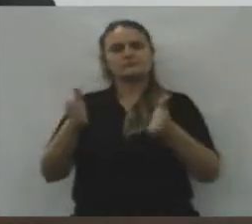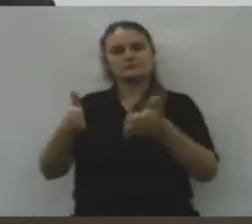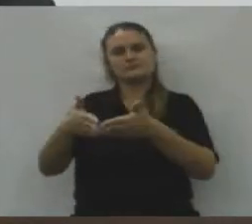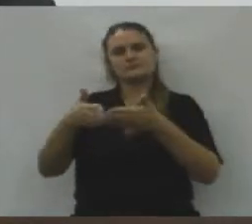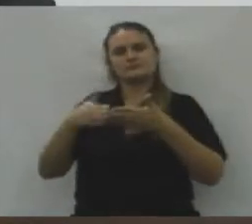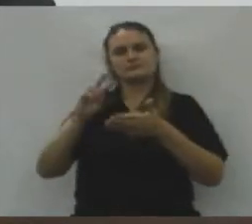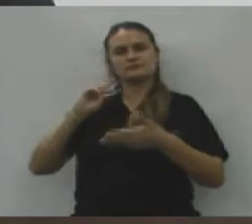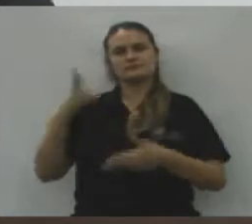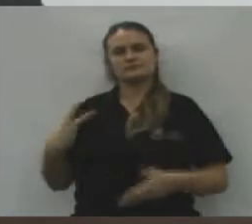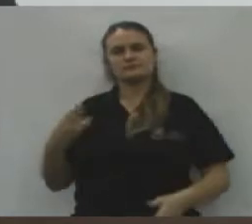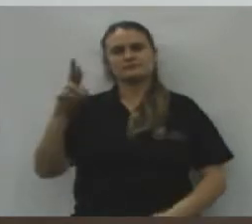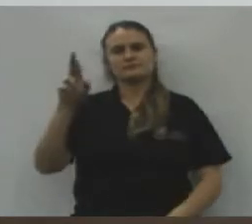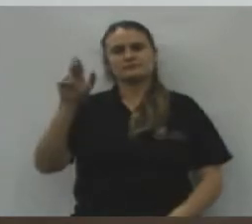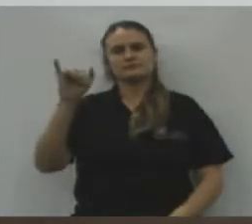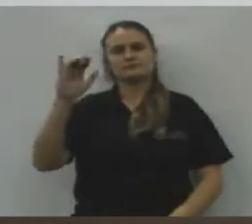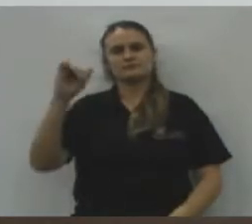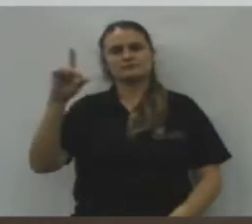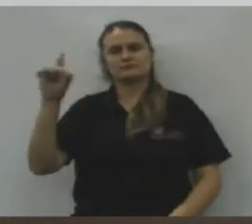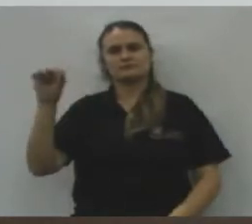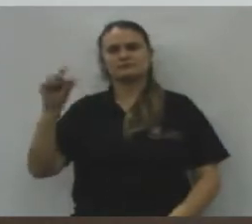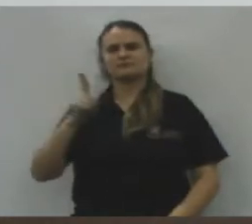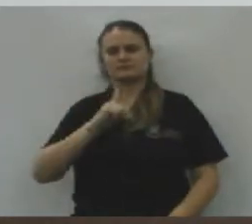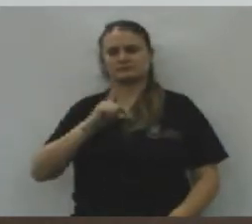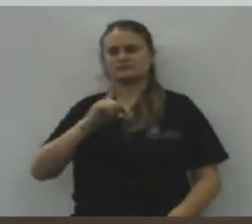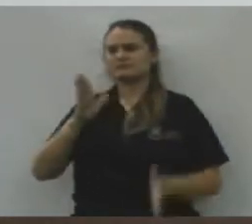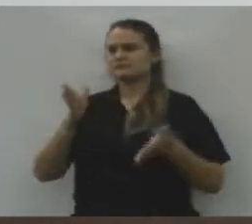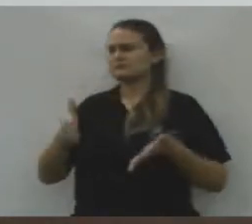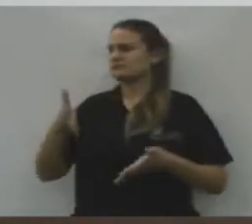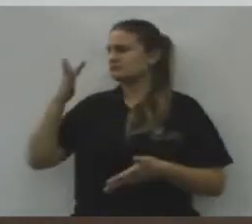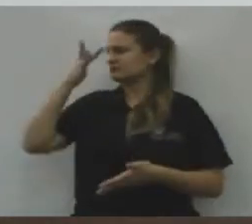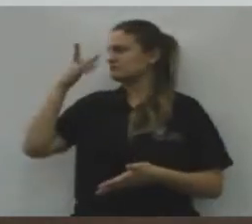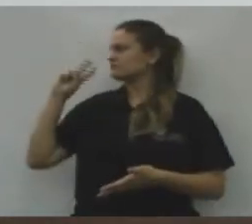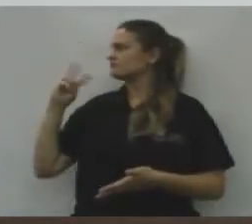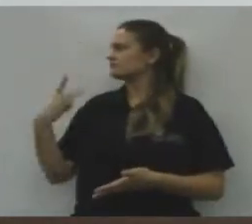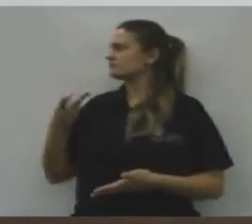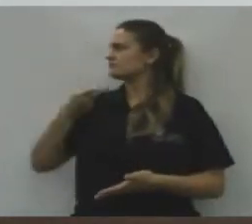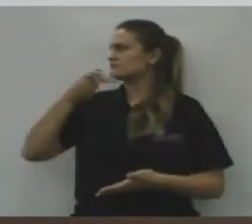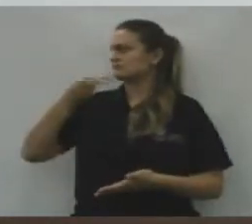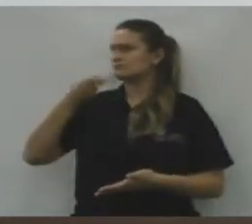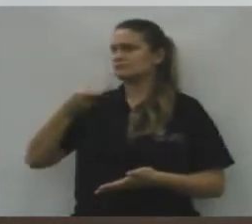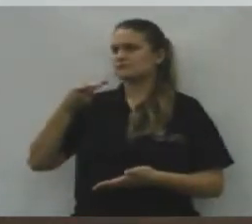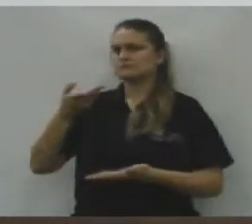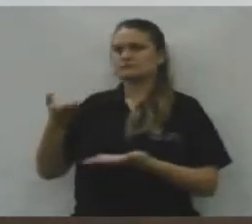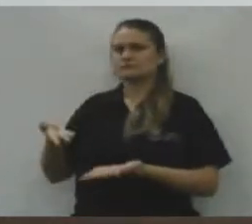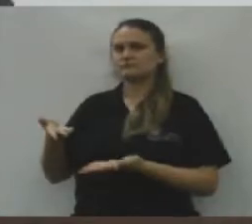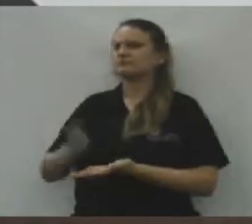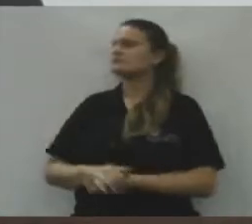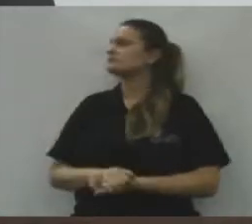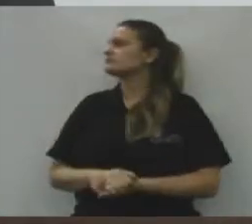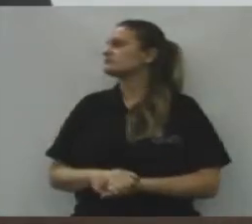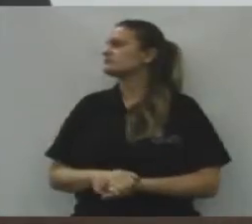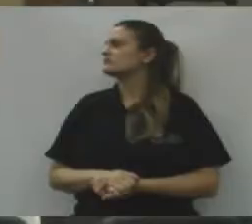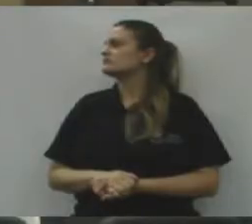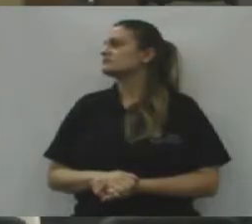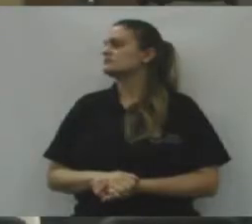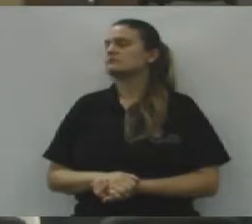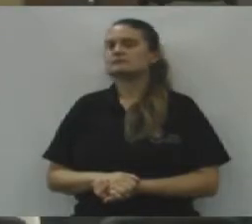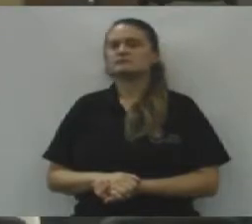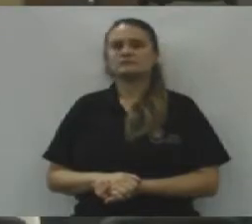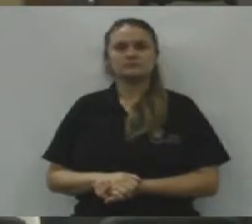Solicito ao vereador Adriano Sass para que informe se há algum dos edis inscritos para o uso da palavra no horário do expediente.